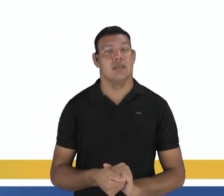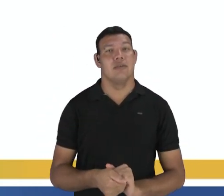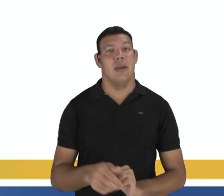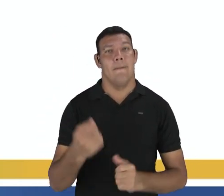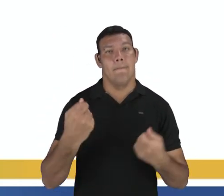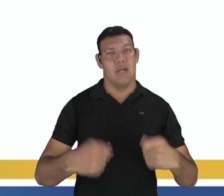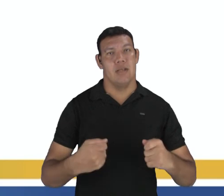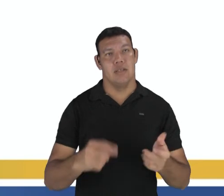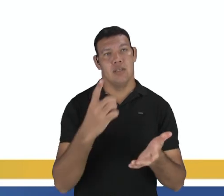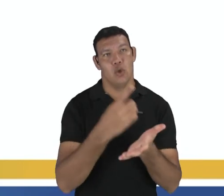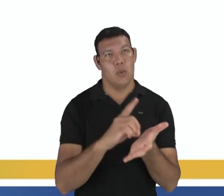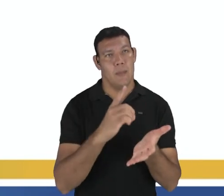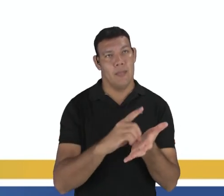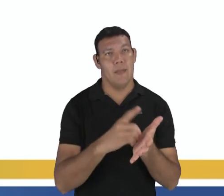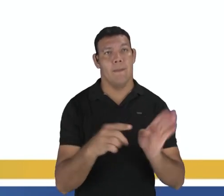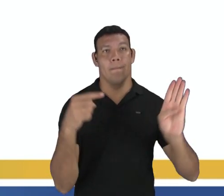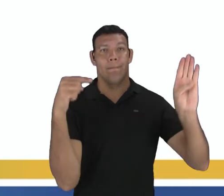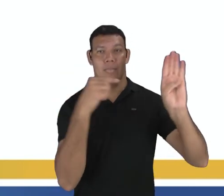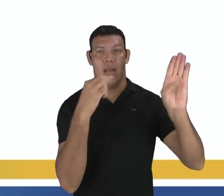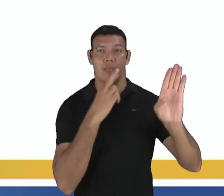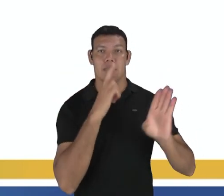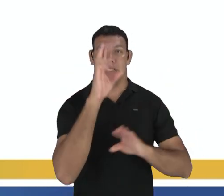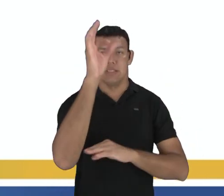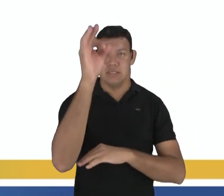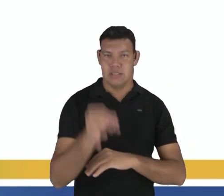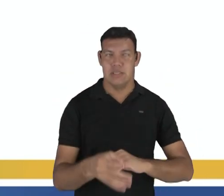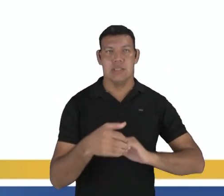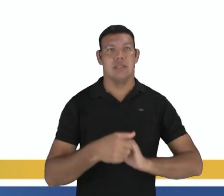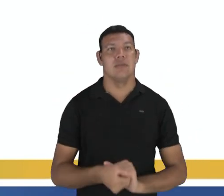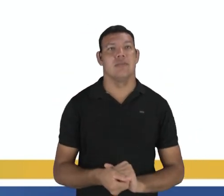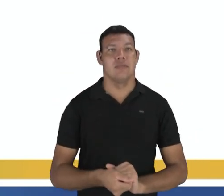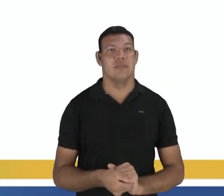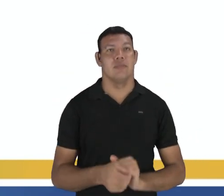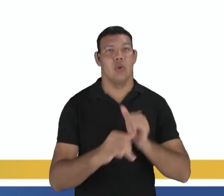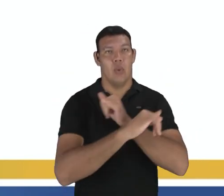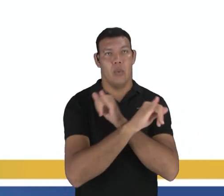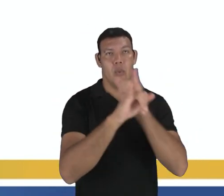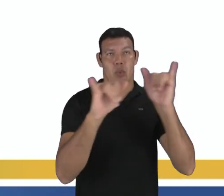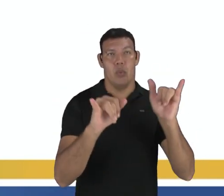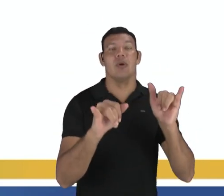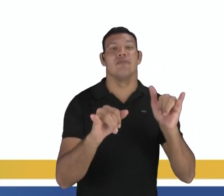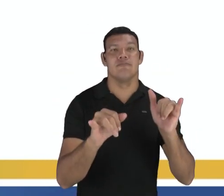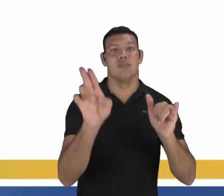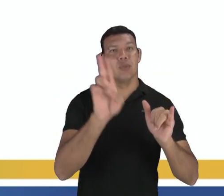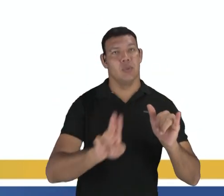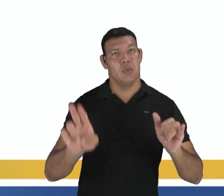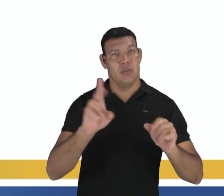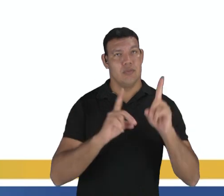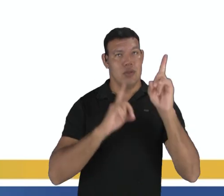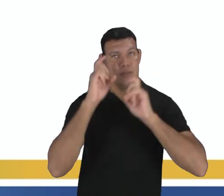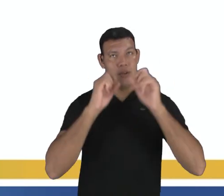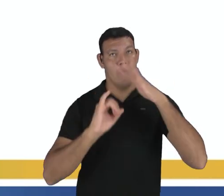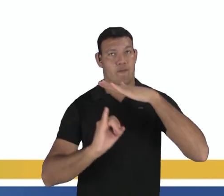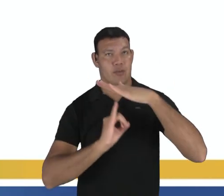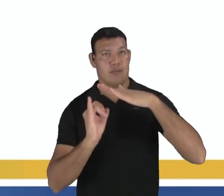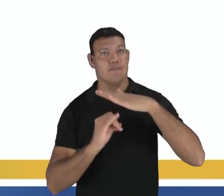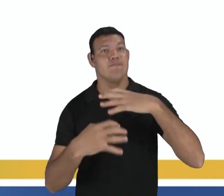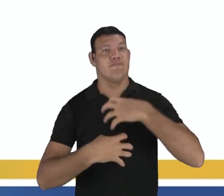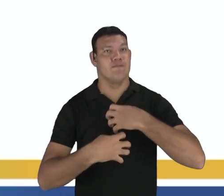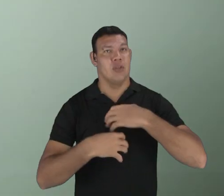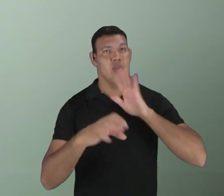expressão coloquial, ou seja, informal, com sentido conotativo, para alertar sobre a importância